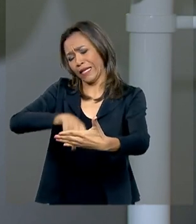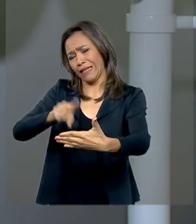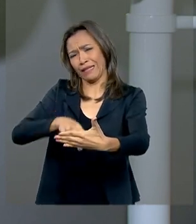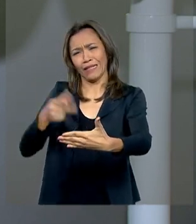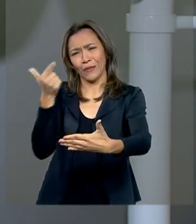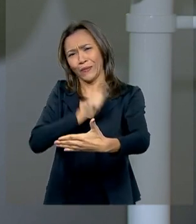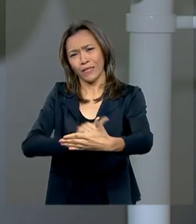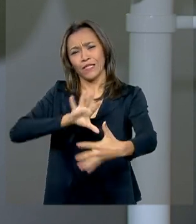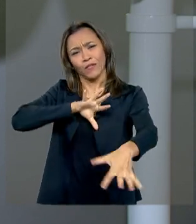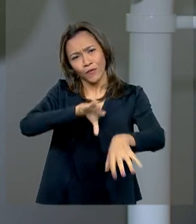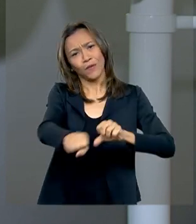e terminar meu curso. esperança, eu tenho